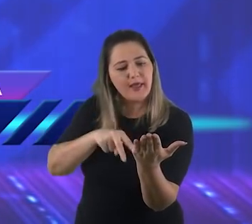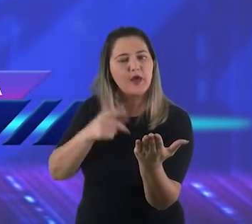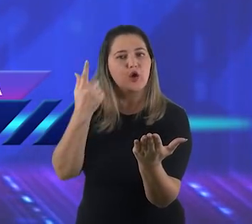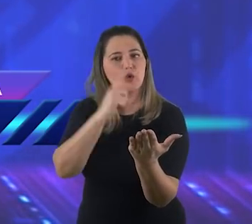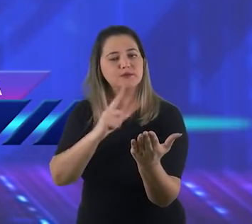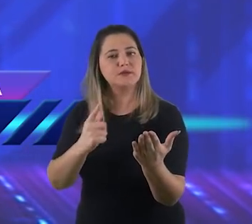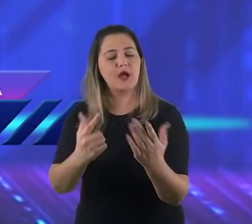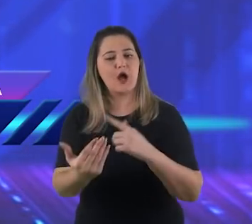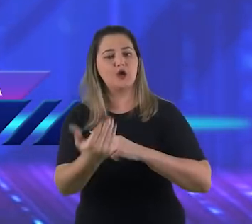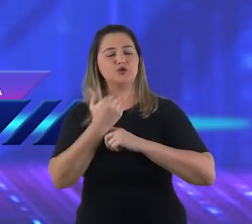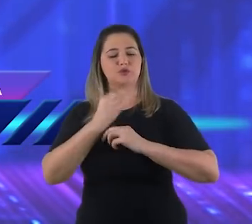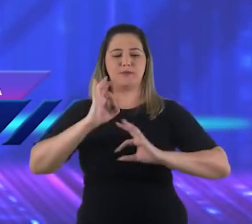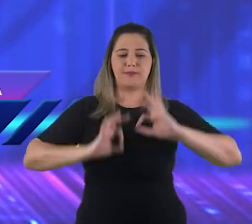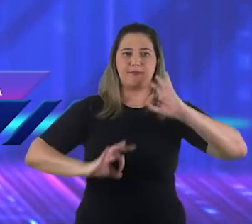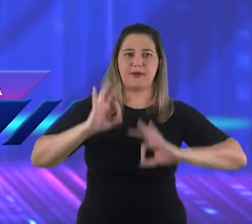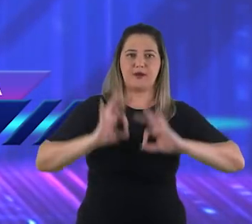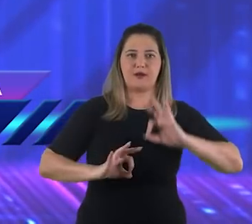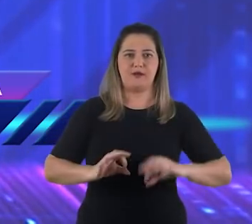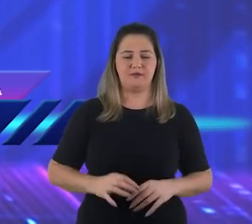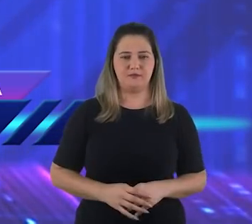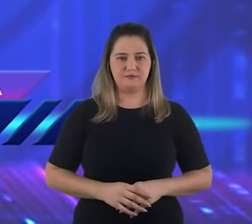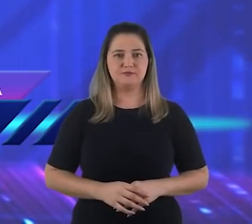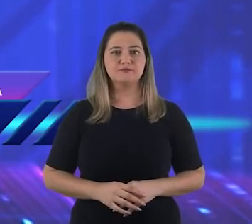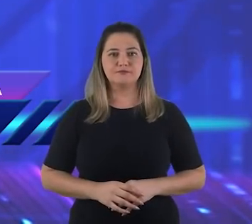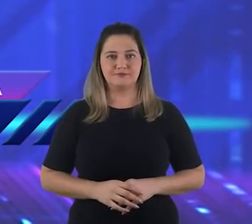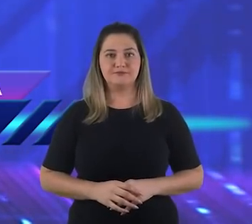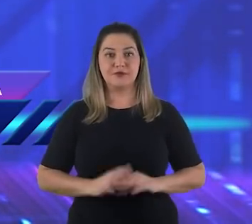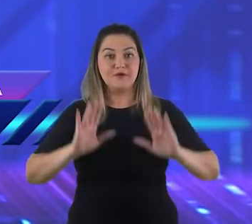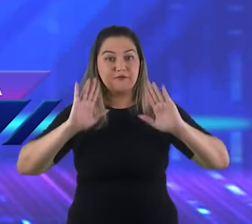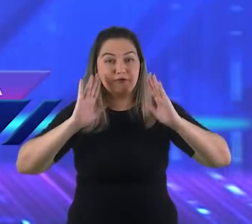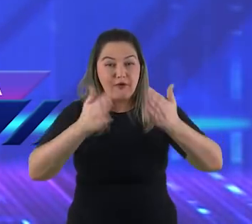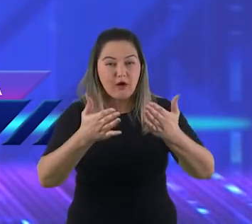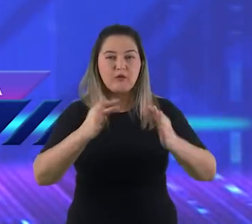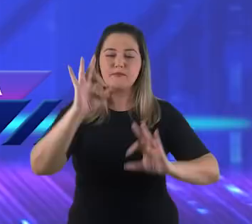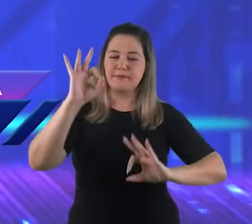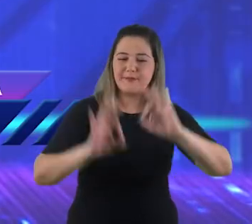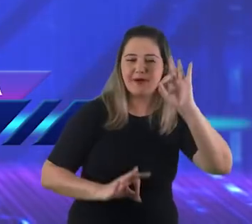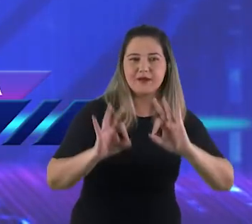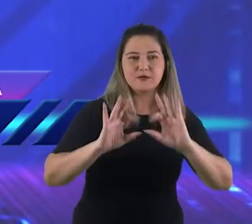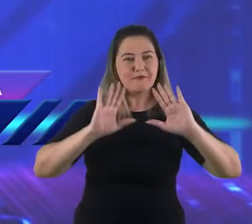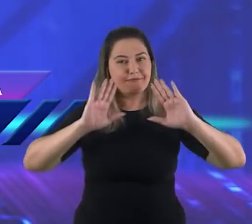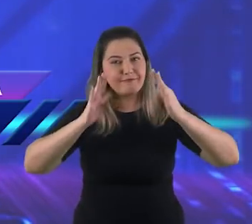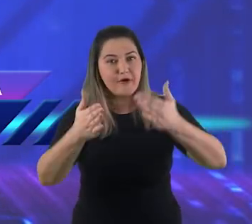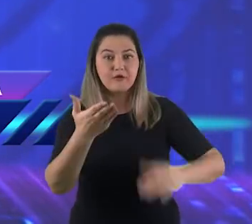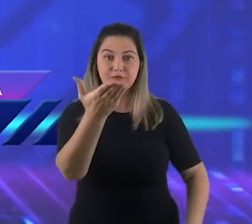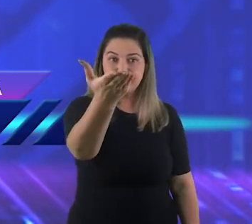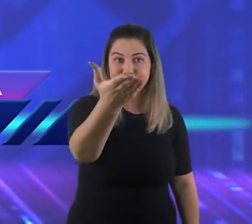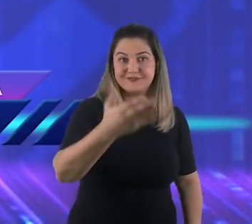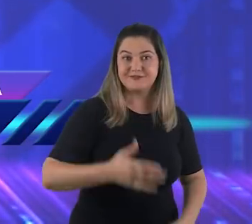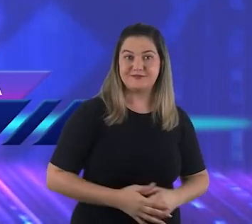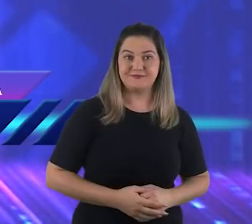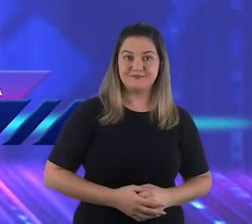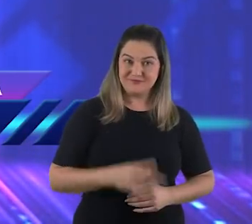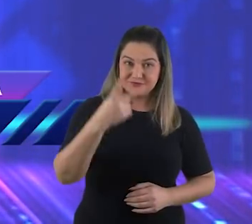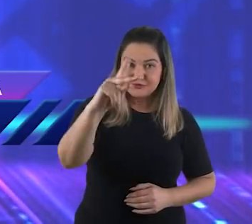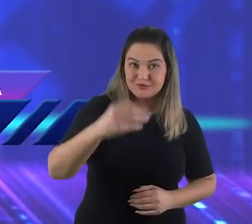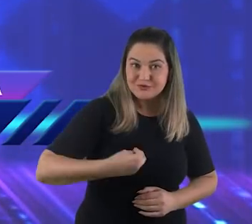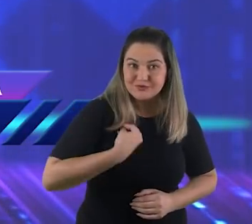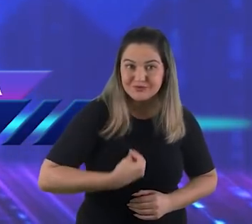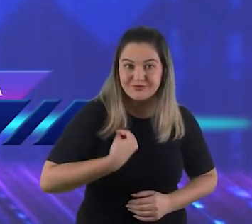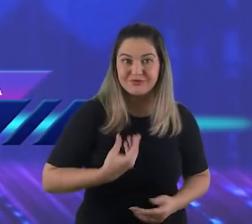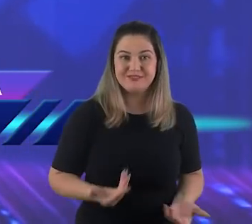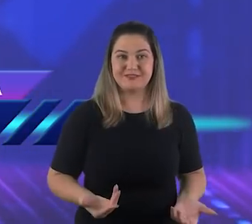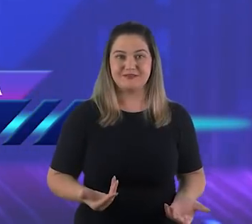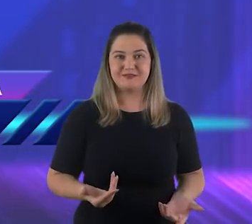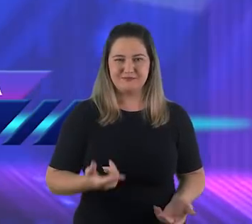preparados. O foco é a preparação. O foco é você, é sua vida.